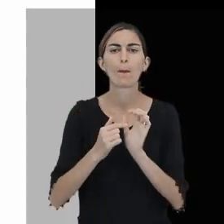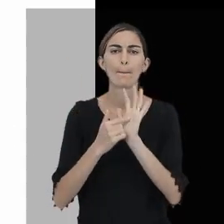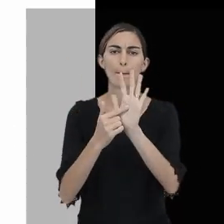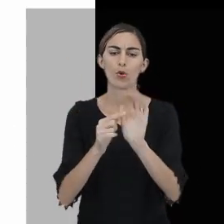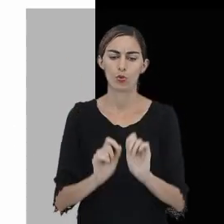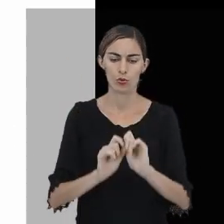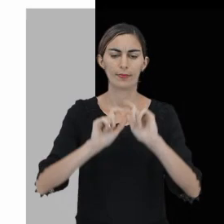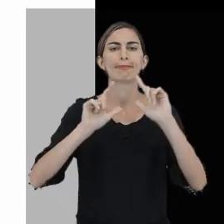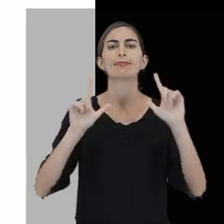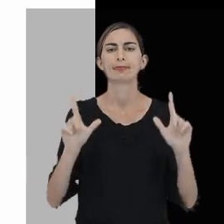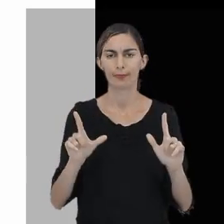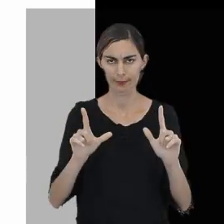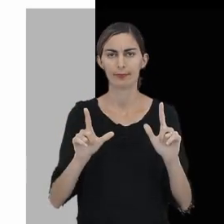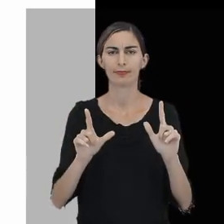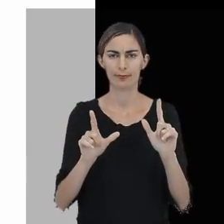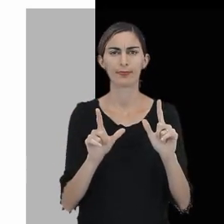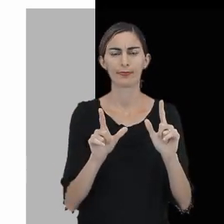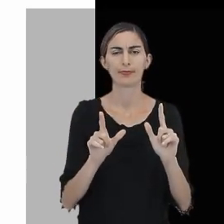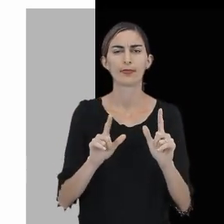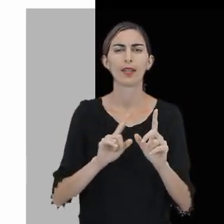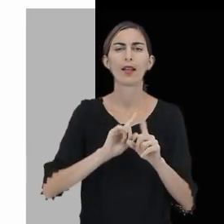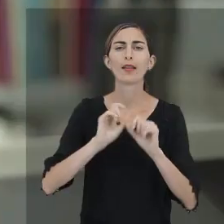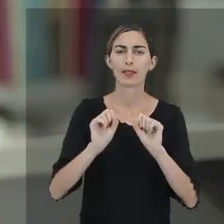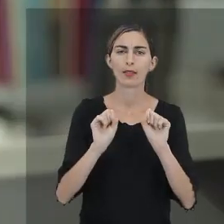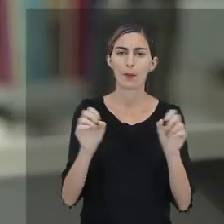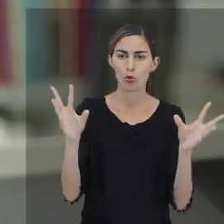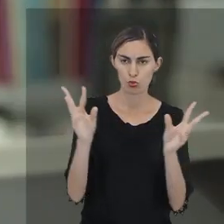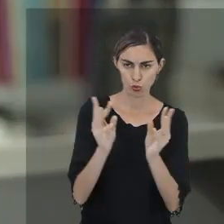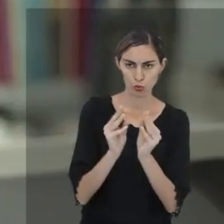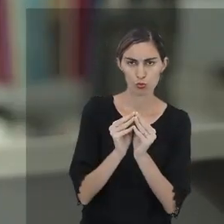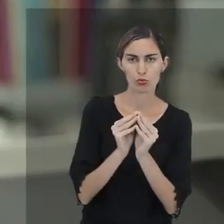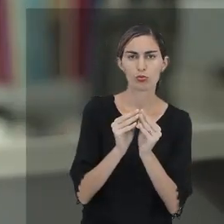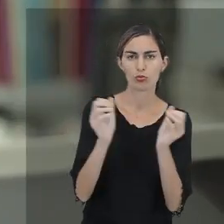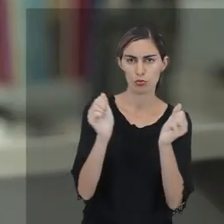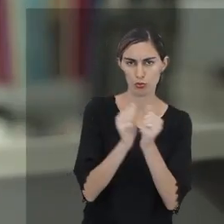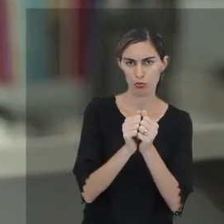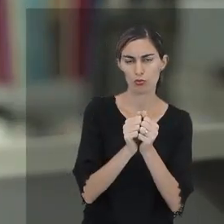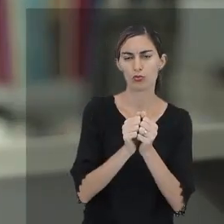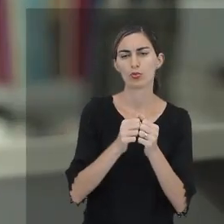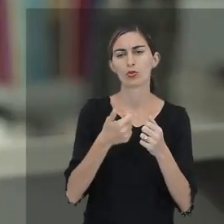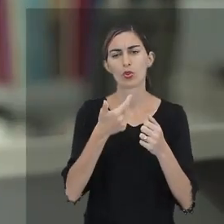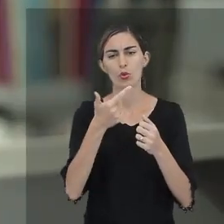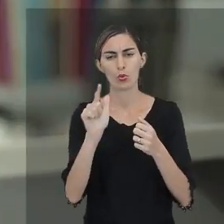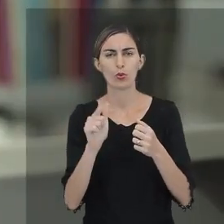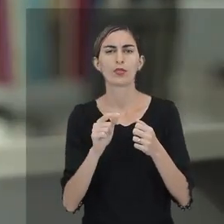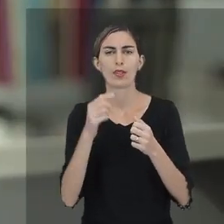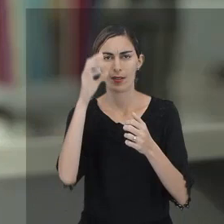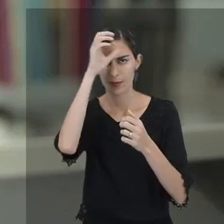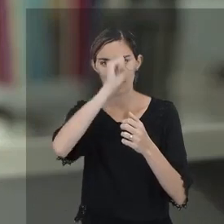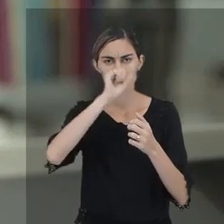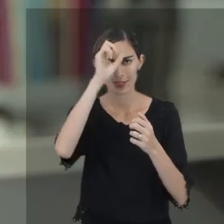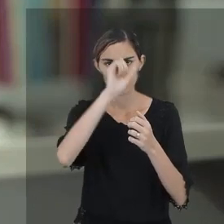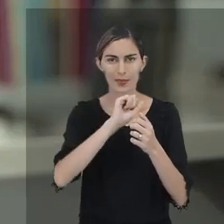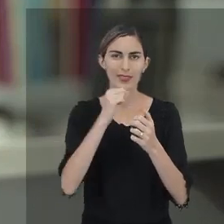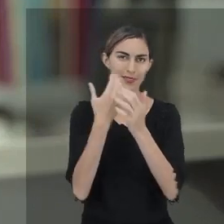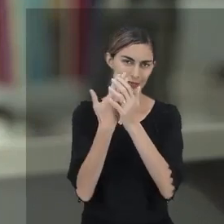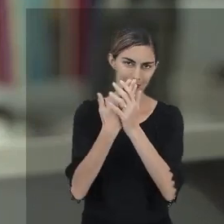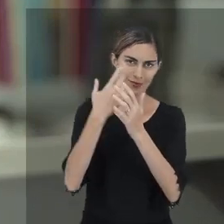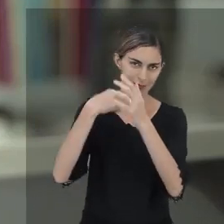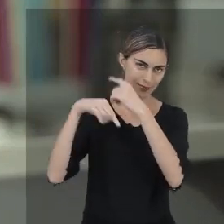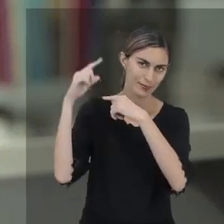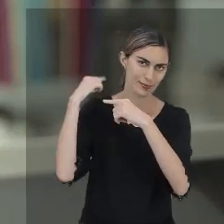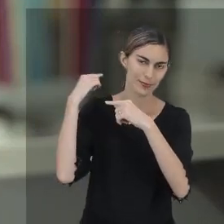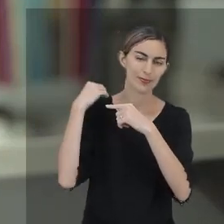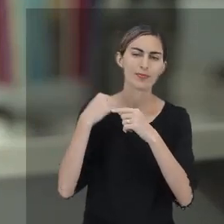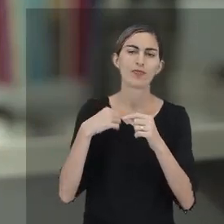apareça na tela certo ea gente pode juntar esse exemplo aqui com o que a gente aprendeu na aula anterior o